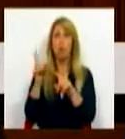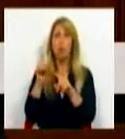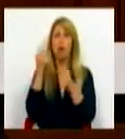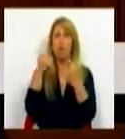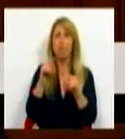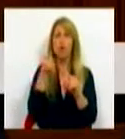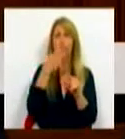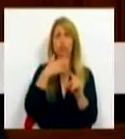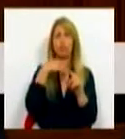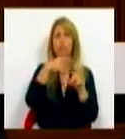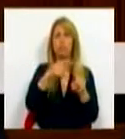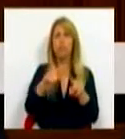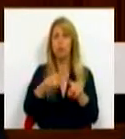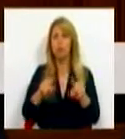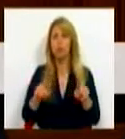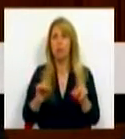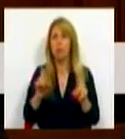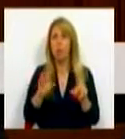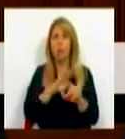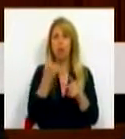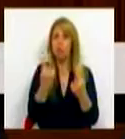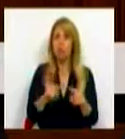Peço desculpa se precisarem da informação